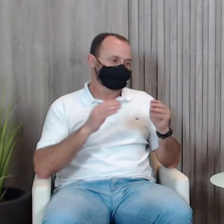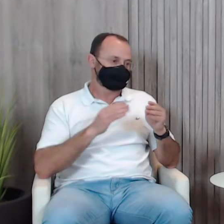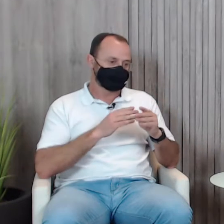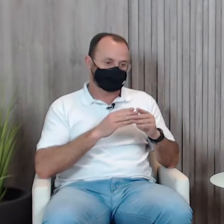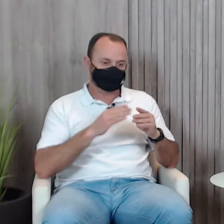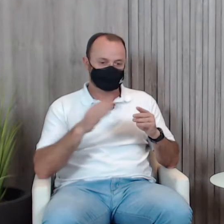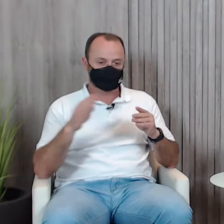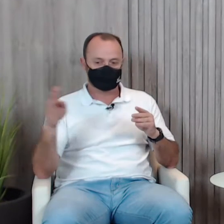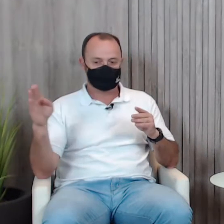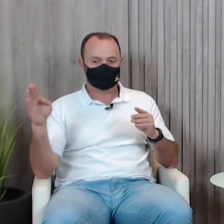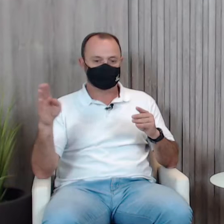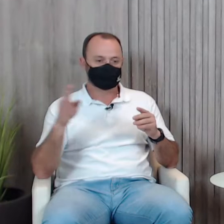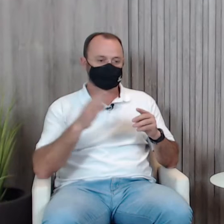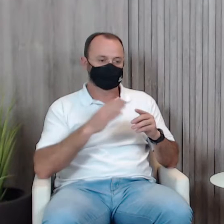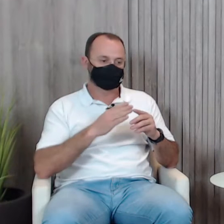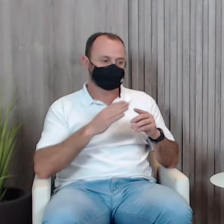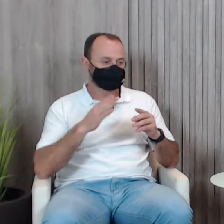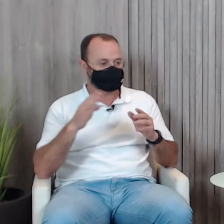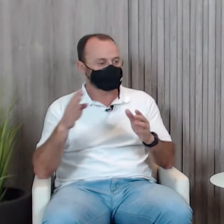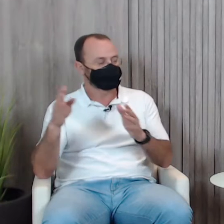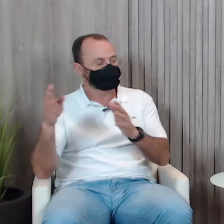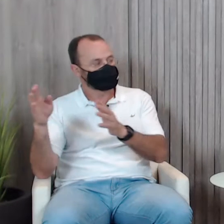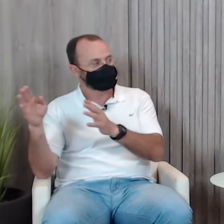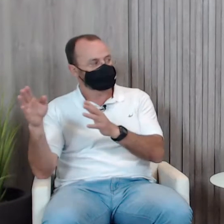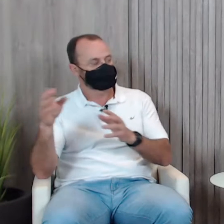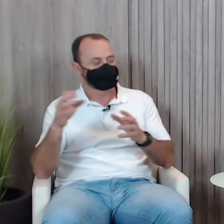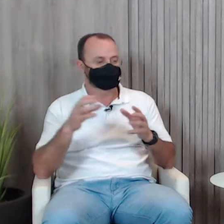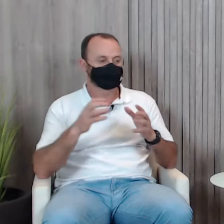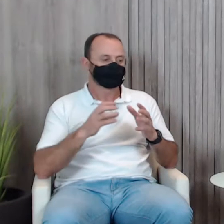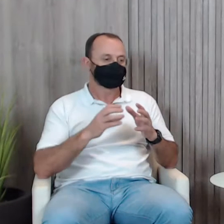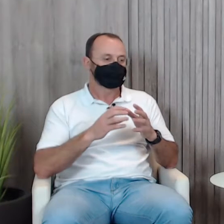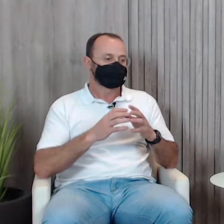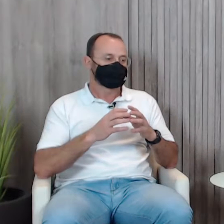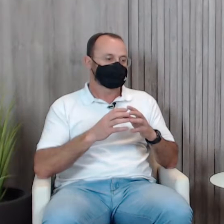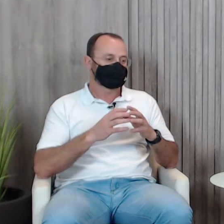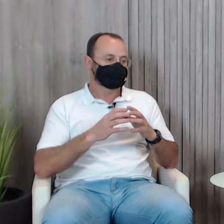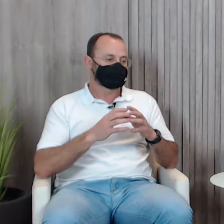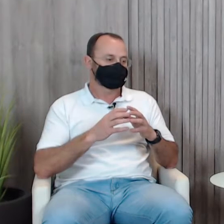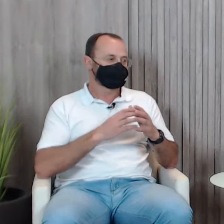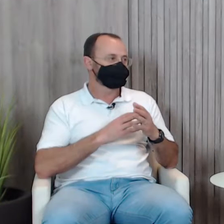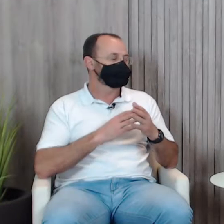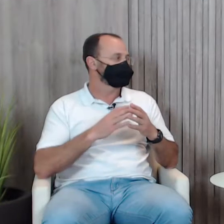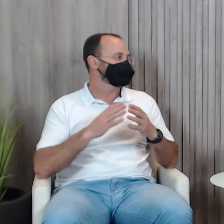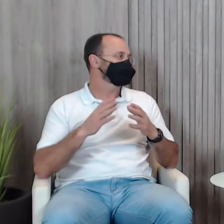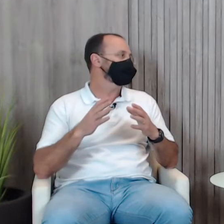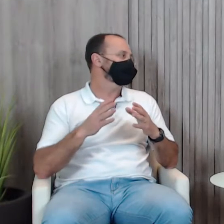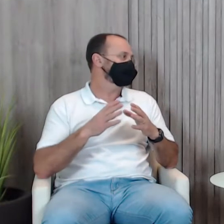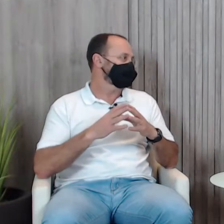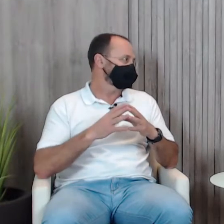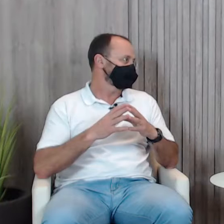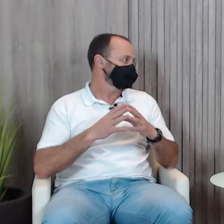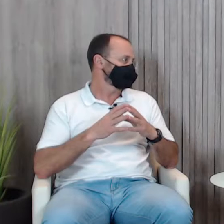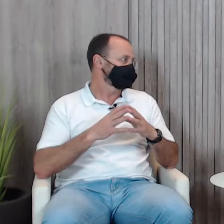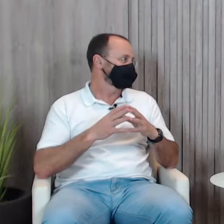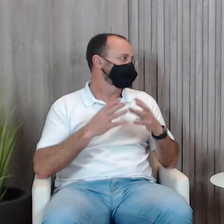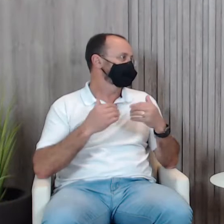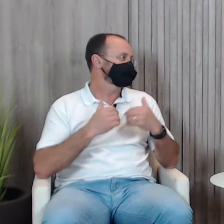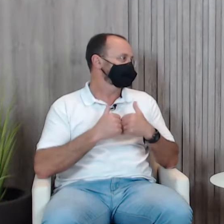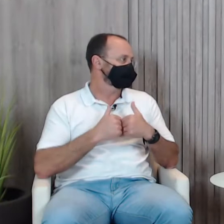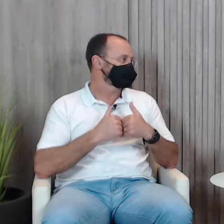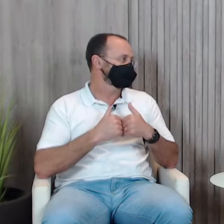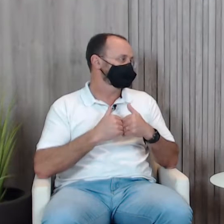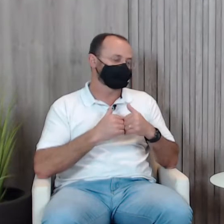Denis, aí nesse formato agora que vai estar retornando gradativo, uma formação continuada, uhum. que